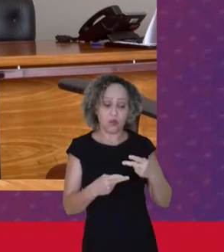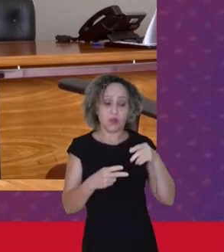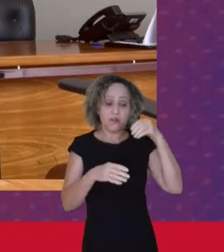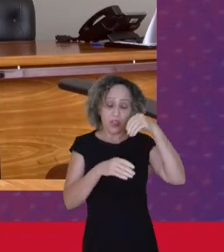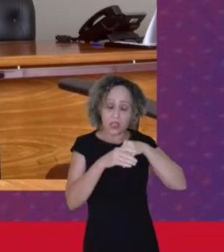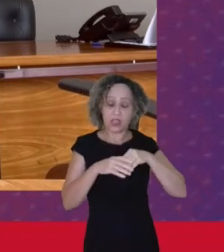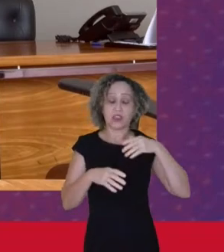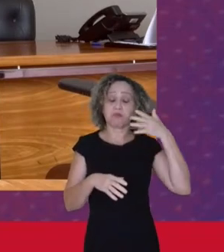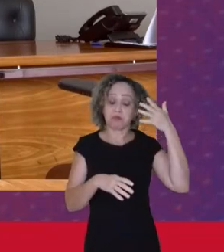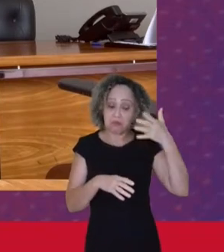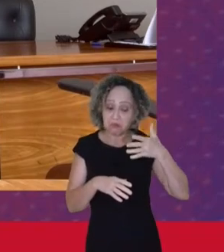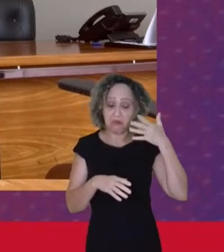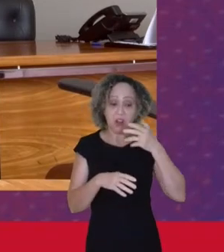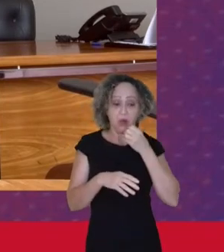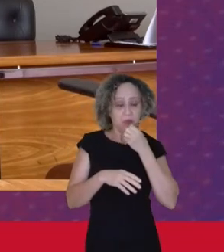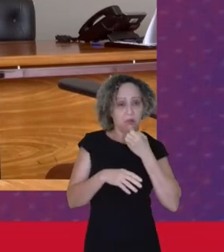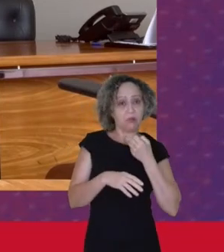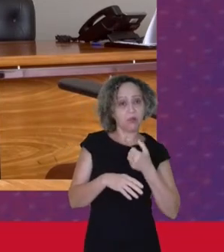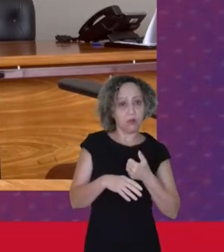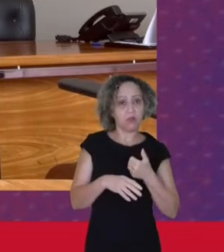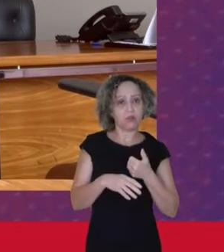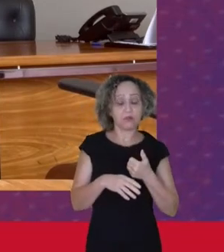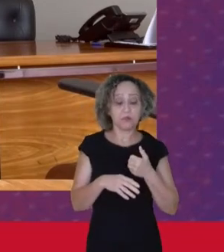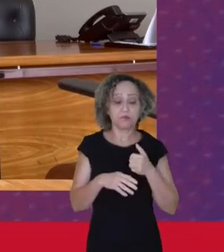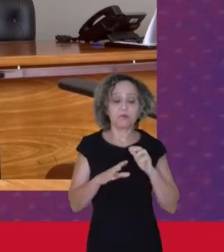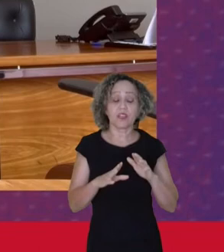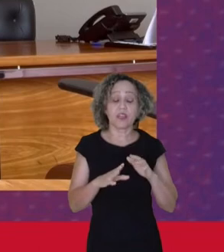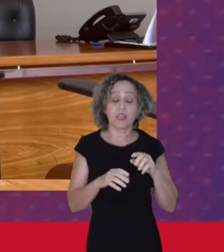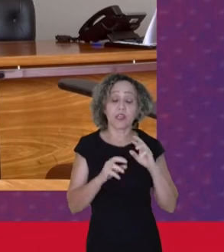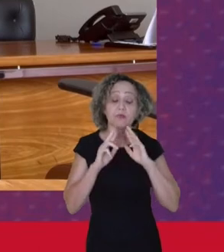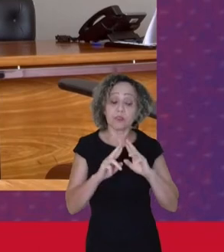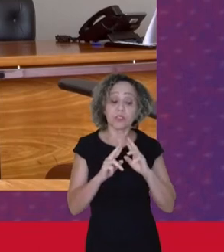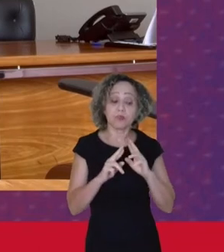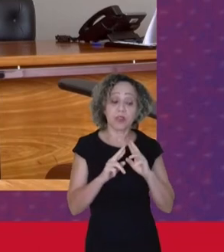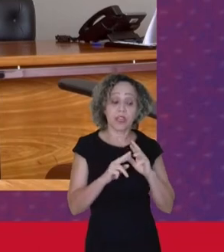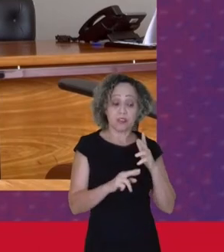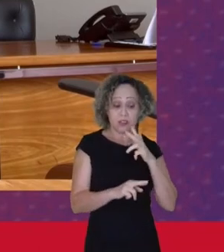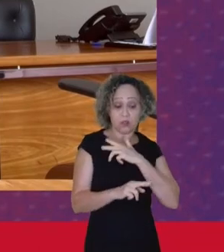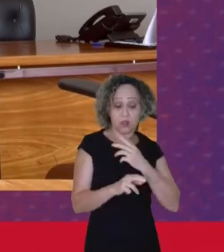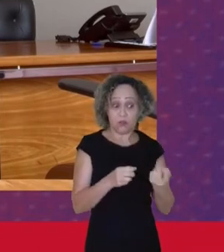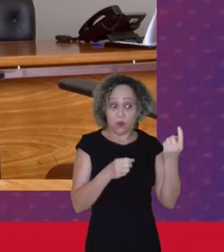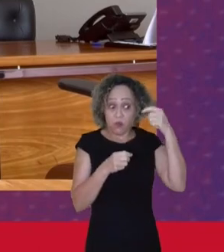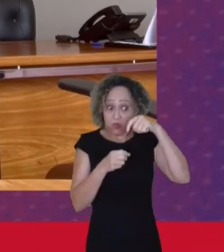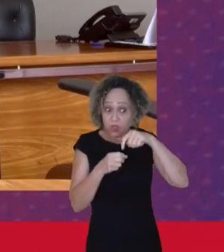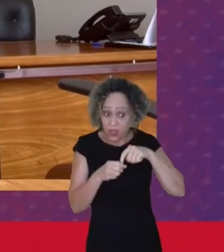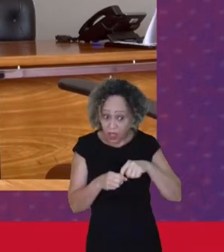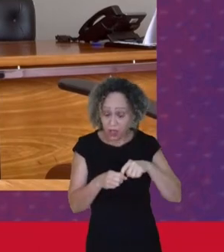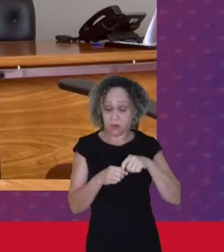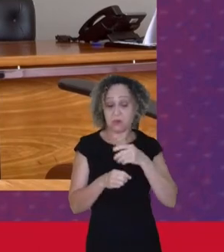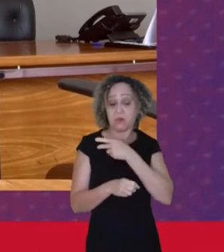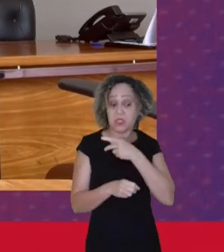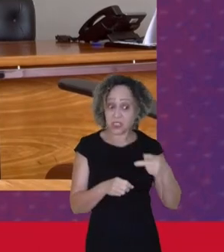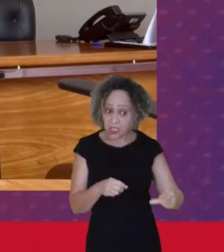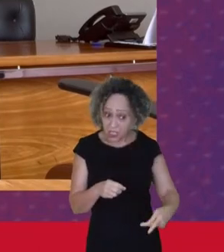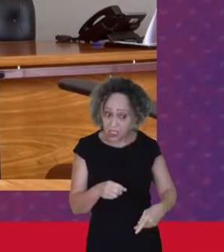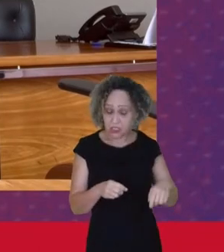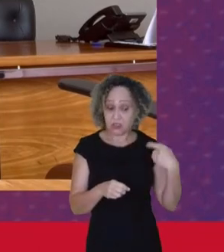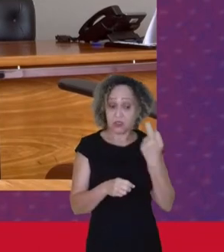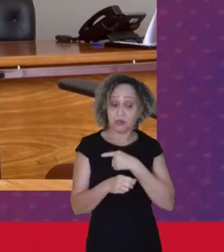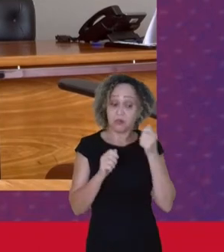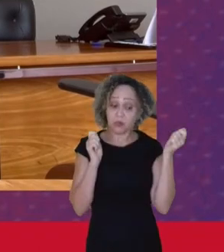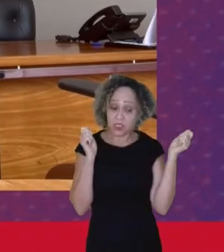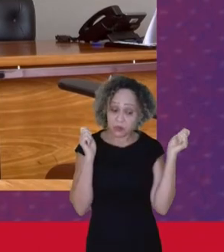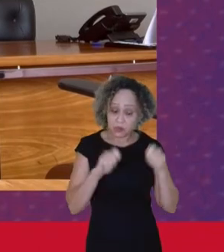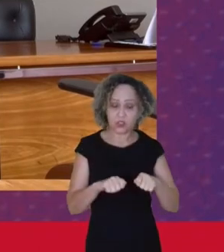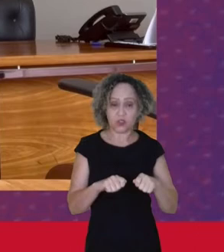que com a volta do presidente Lula ao governo, que a gente possa retomar essa iniciativa tão importante. Então, vamos